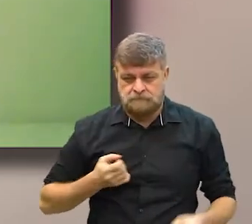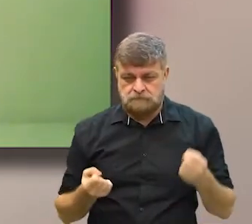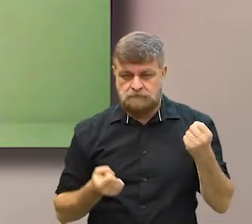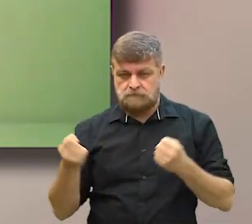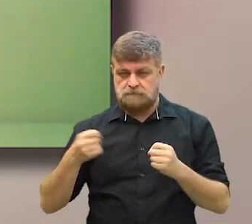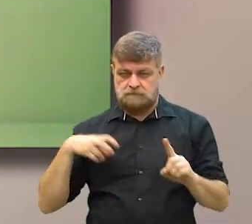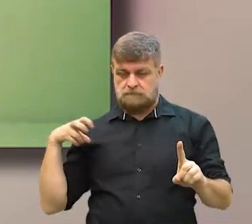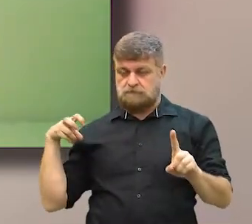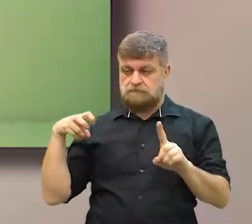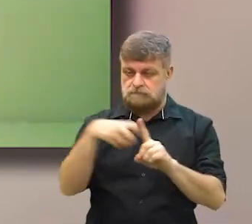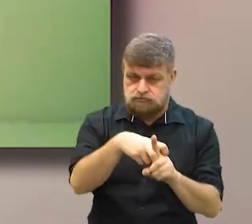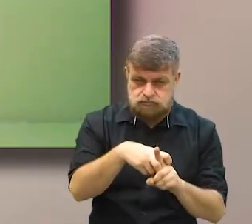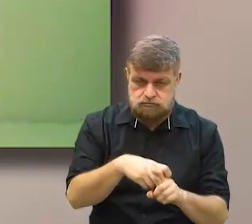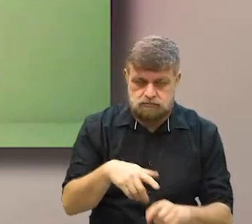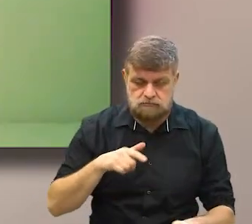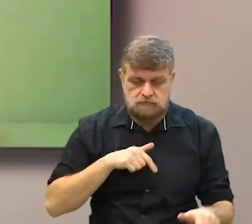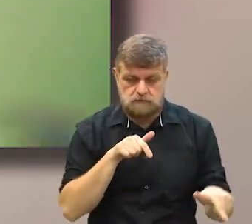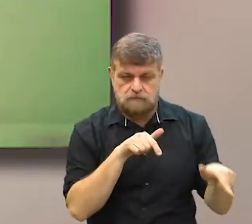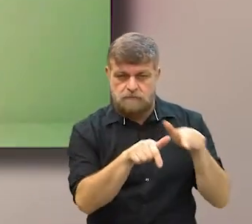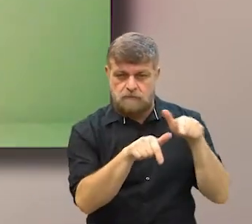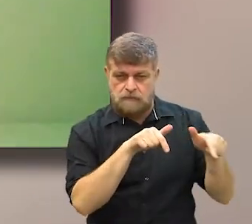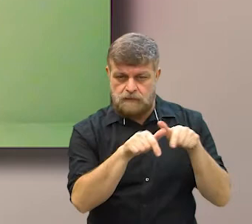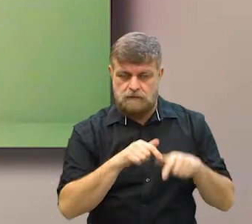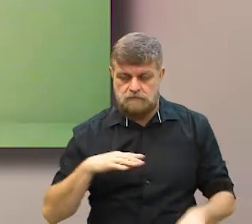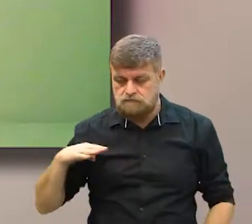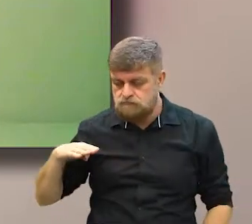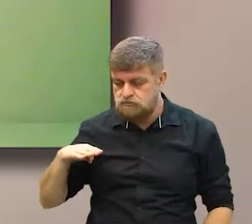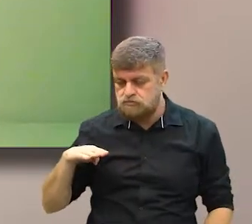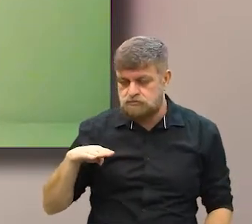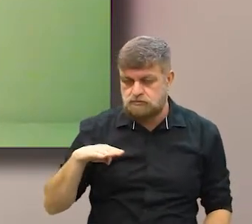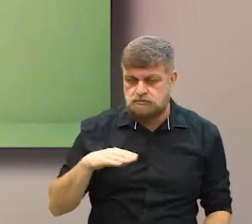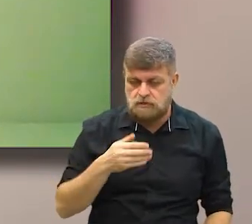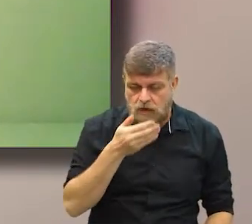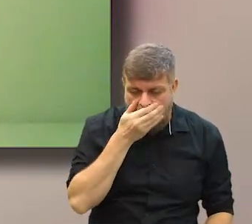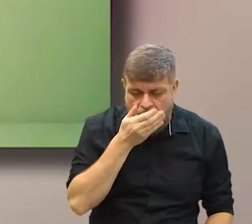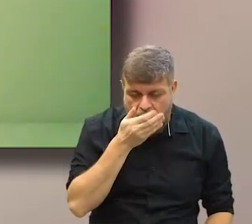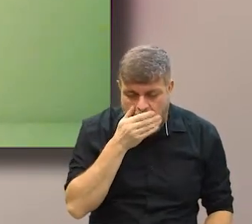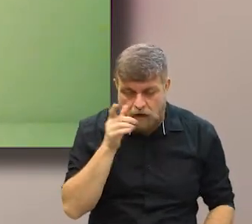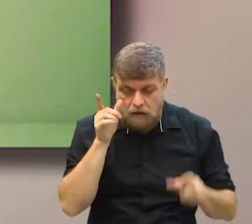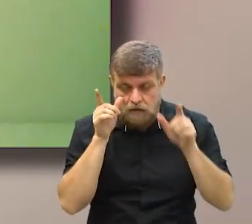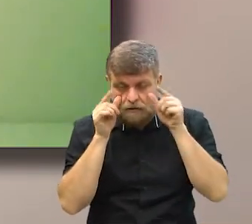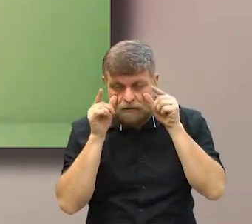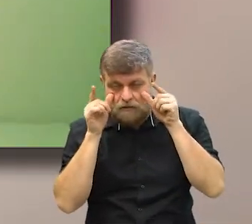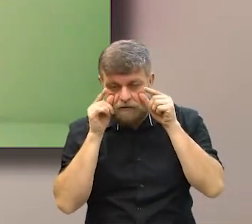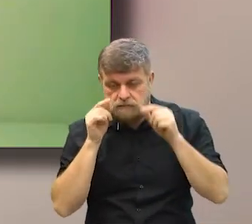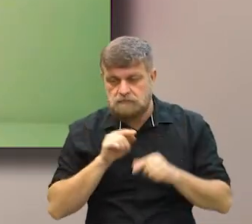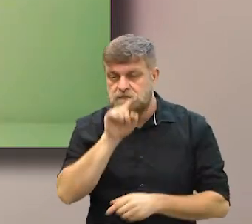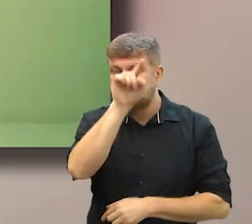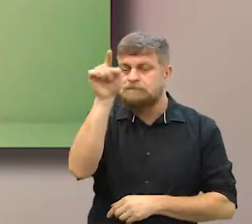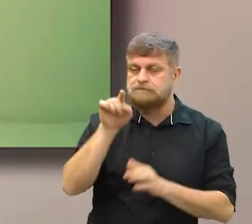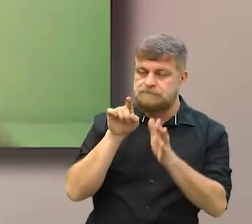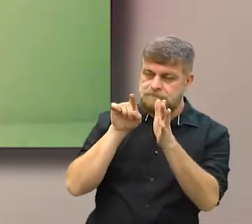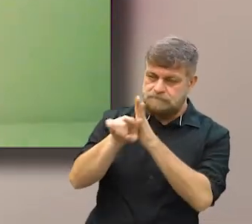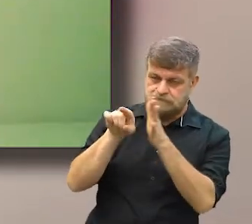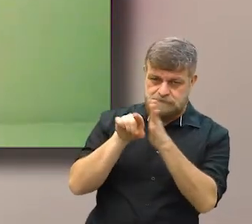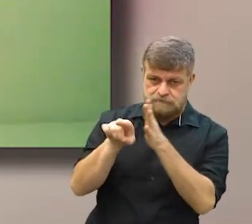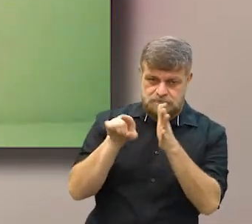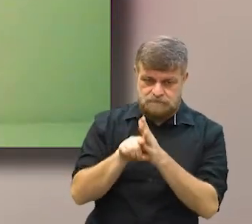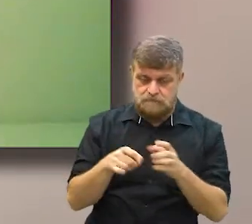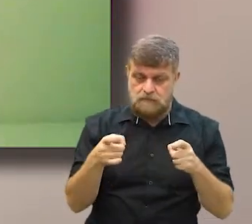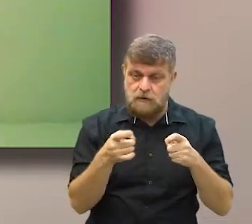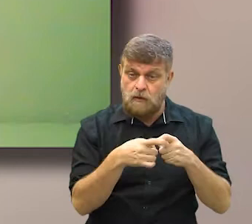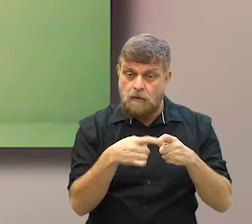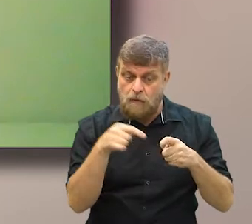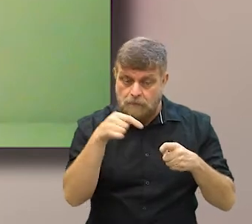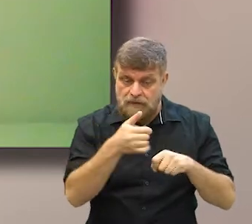a bater carro, né? Ter acidente, seja no trabalho, seja no deslocamento do trabalho, etc. Então, isso tudo tem que ser interrogado numa